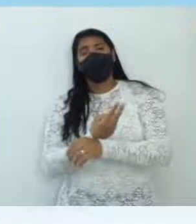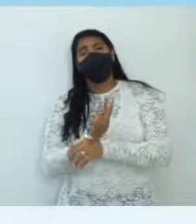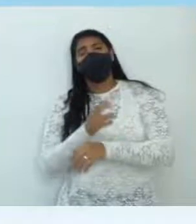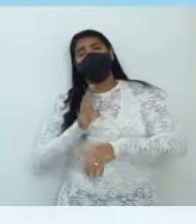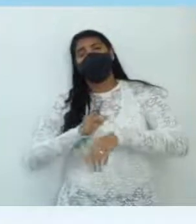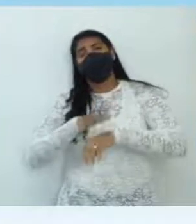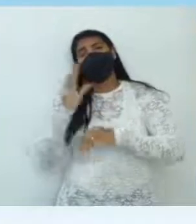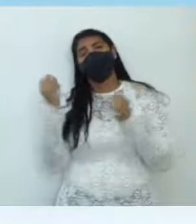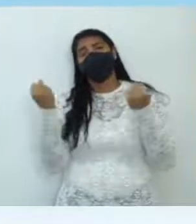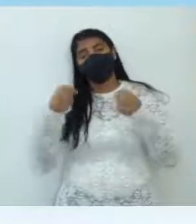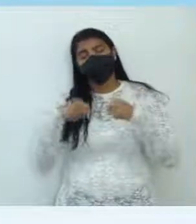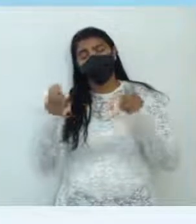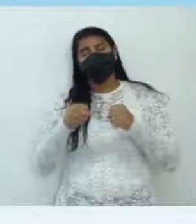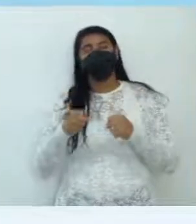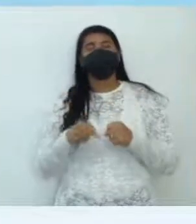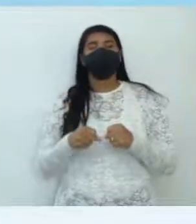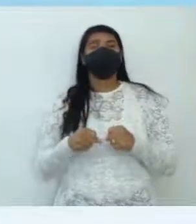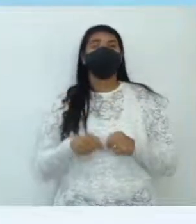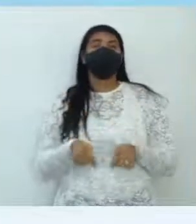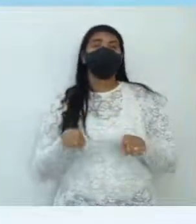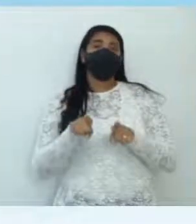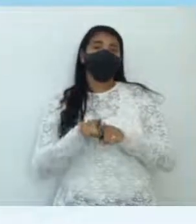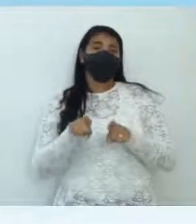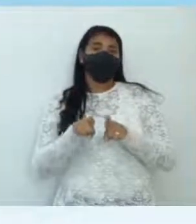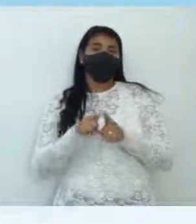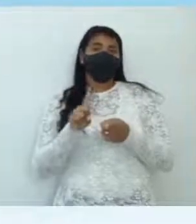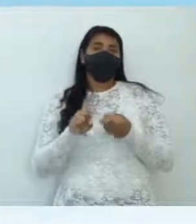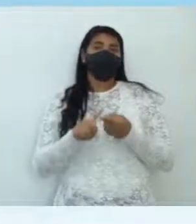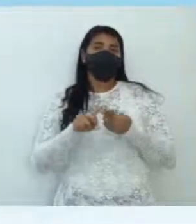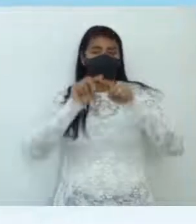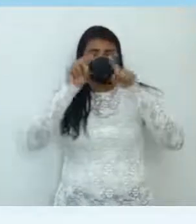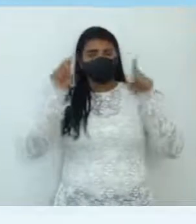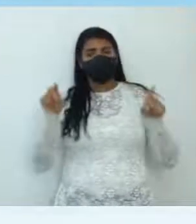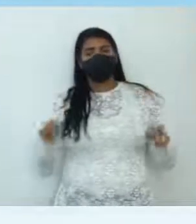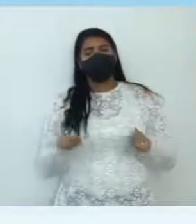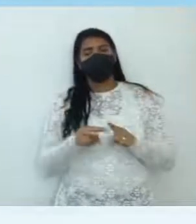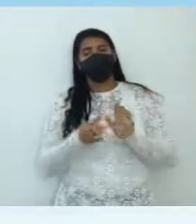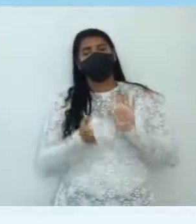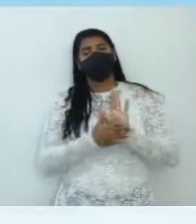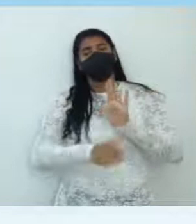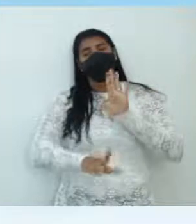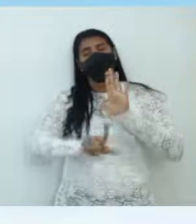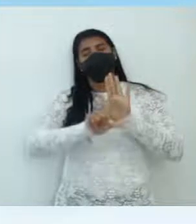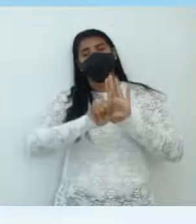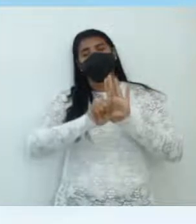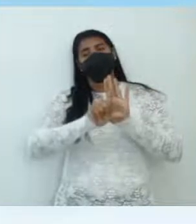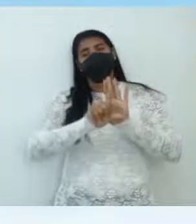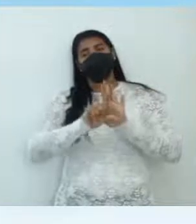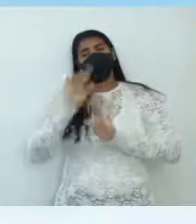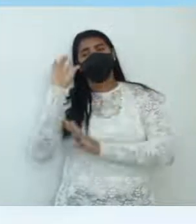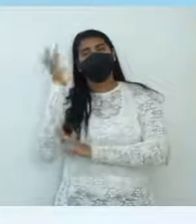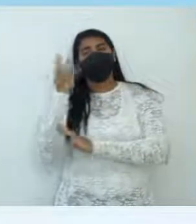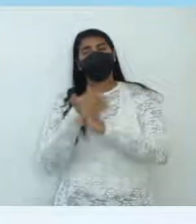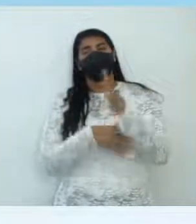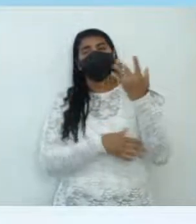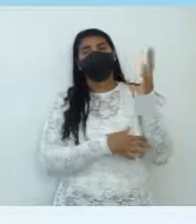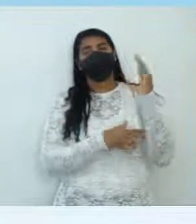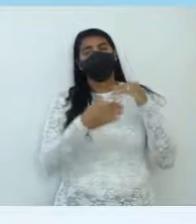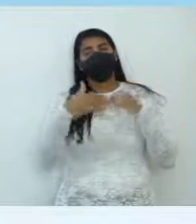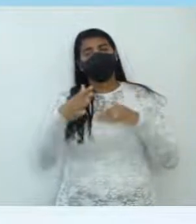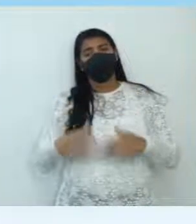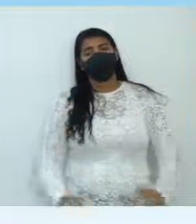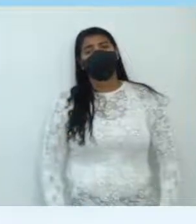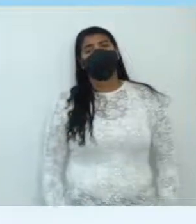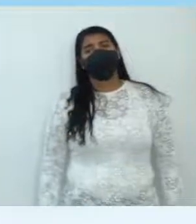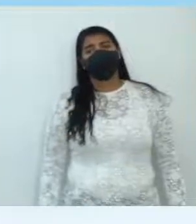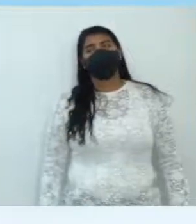mais eficientes, adequando assim o projeto à legislação ambiente que está vigente.